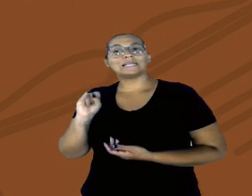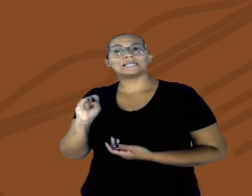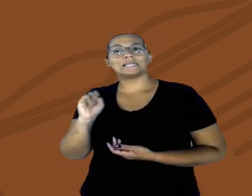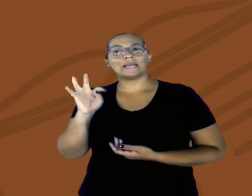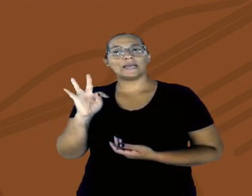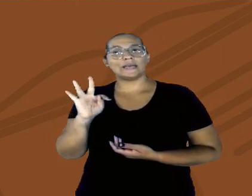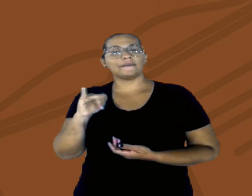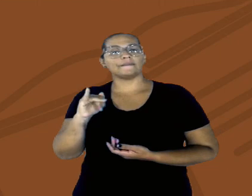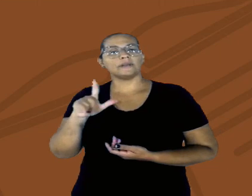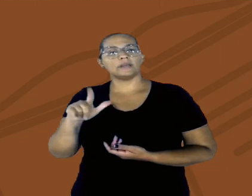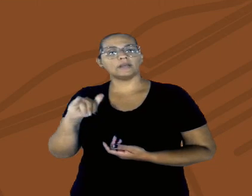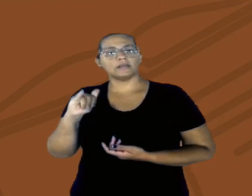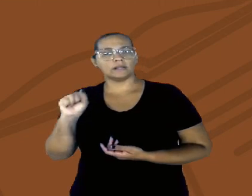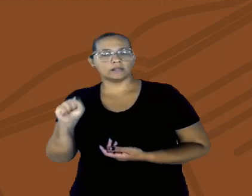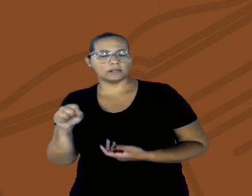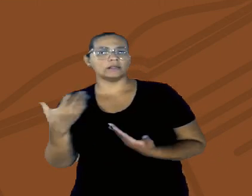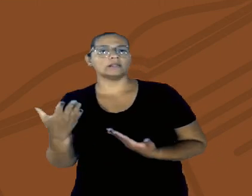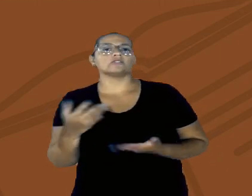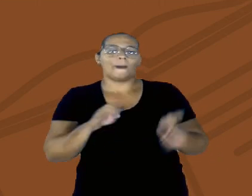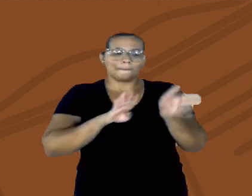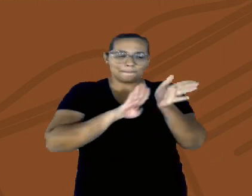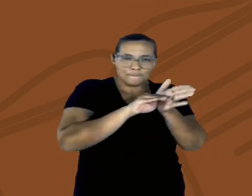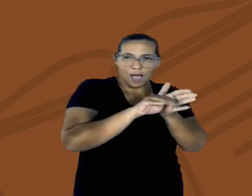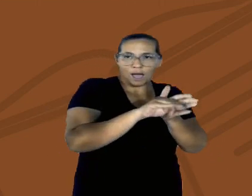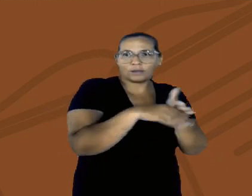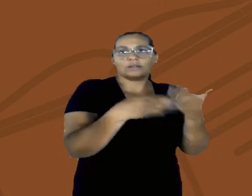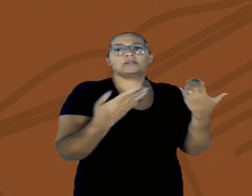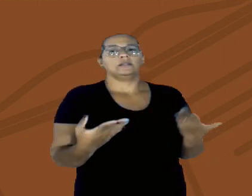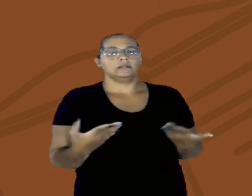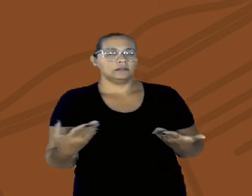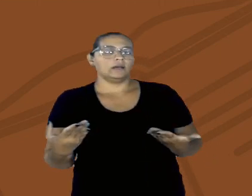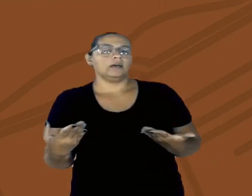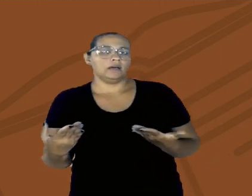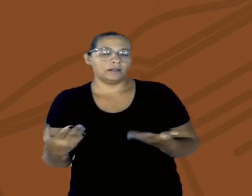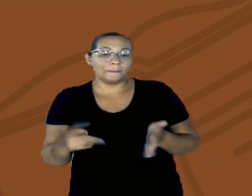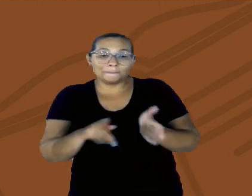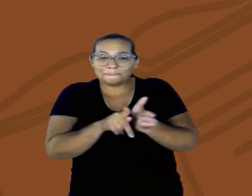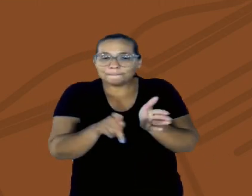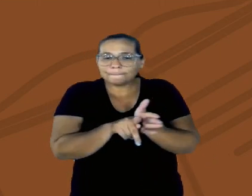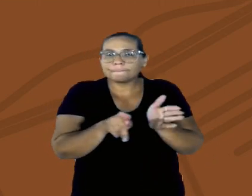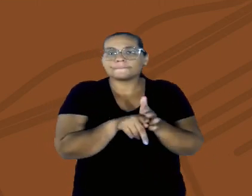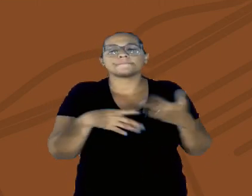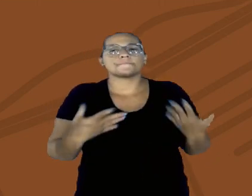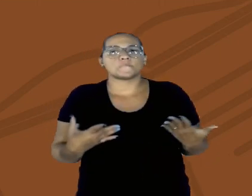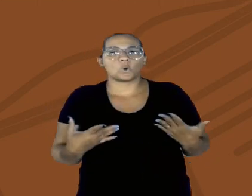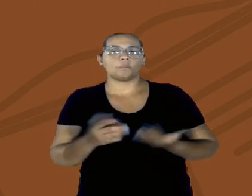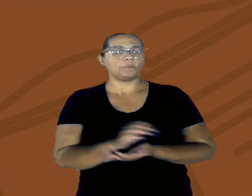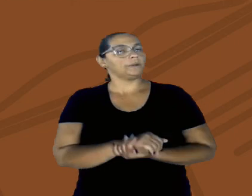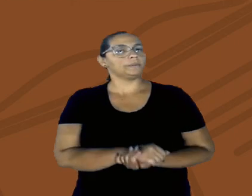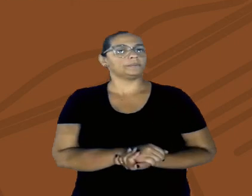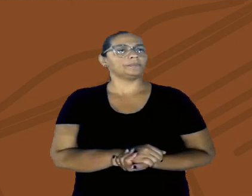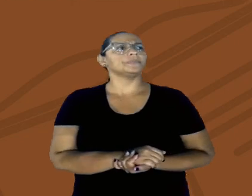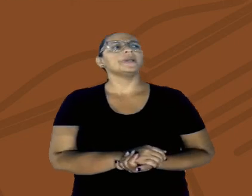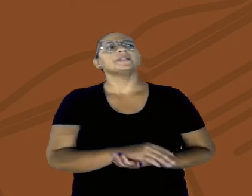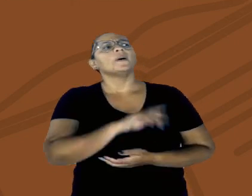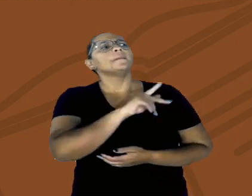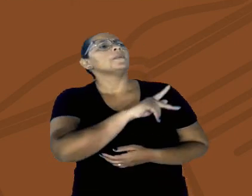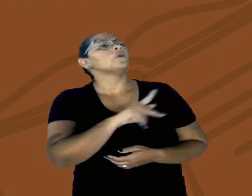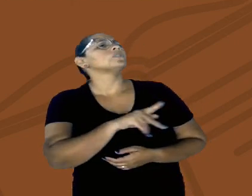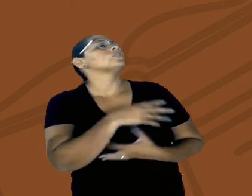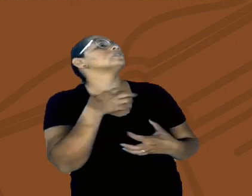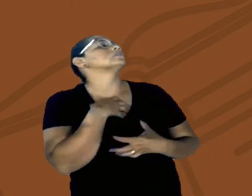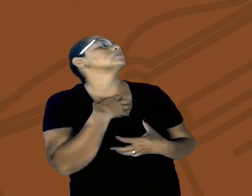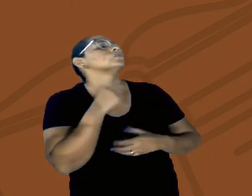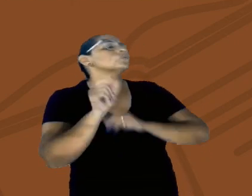tá certo? Causada aí pela bactéria chamada treponema. Muito bem. Professor, quais são os sintomas da